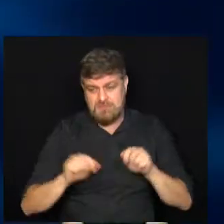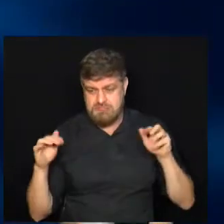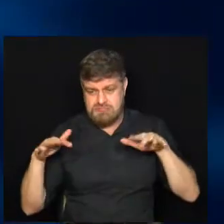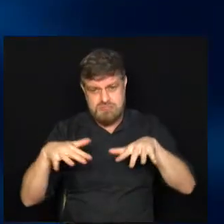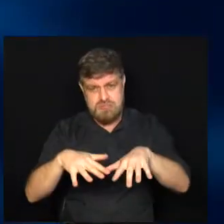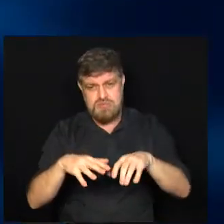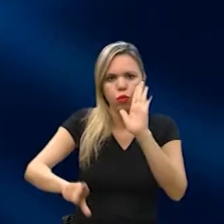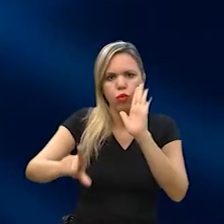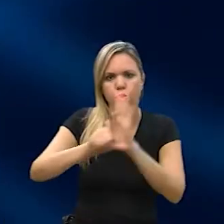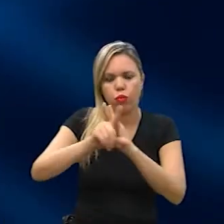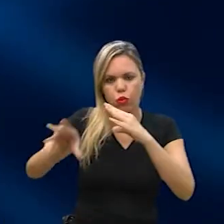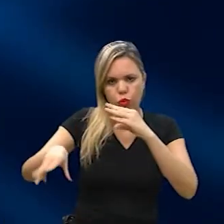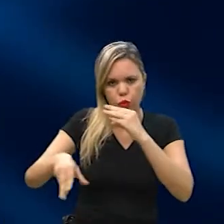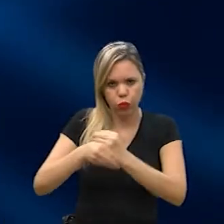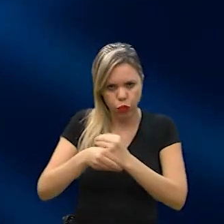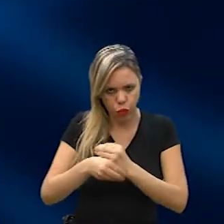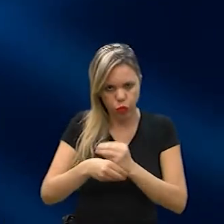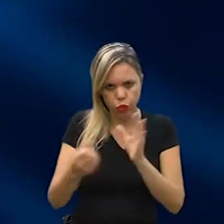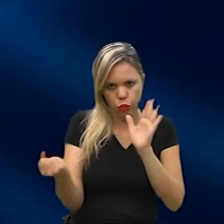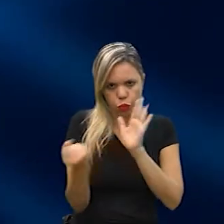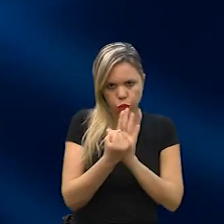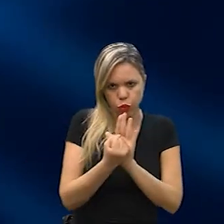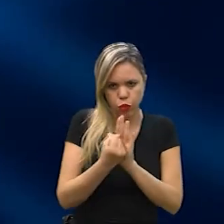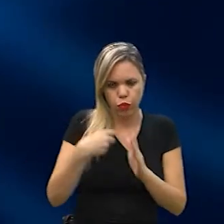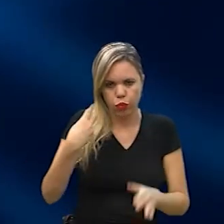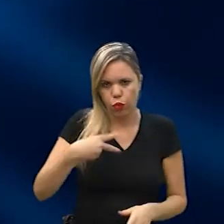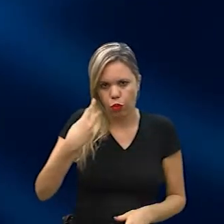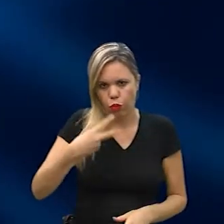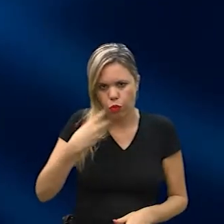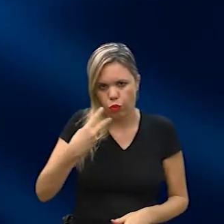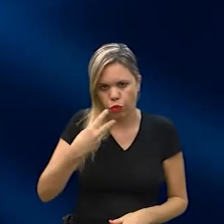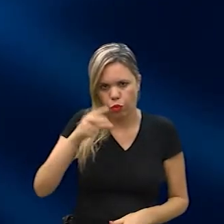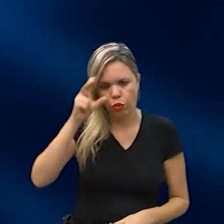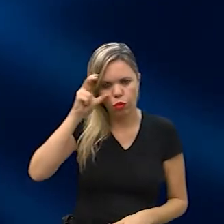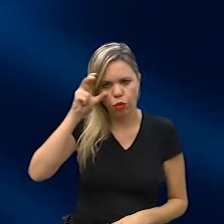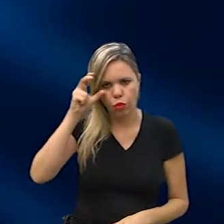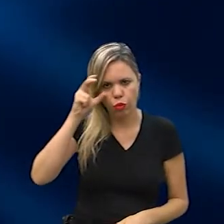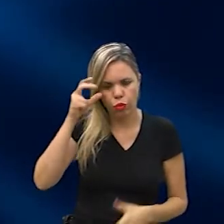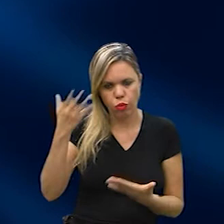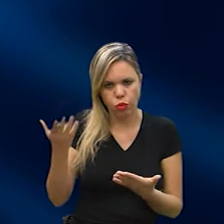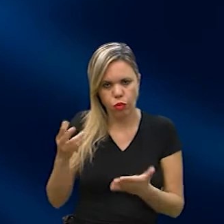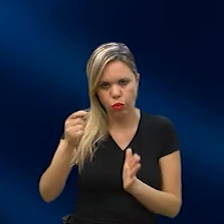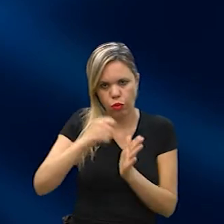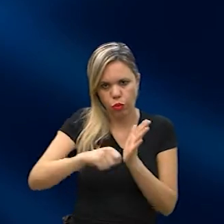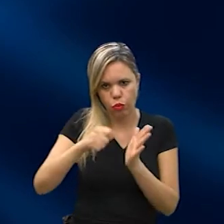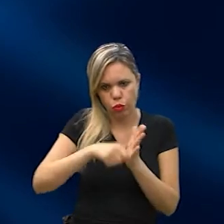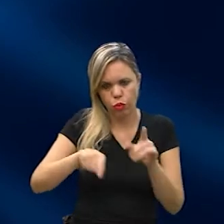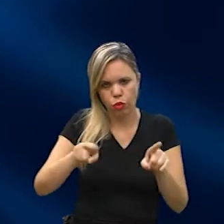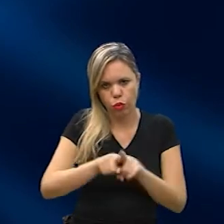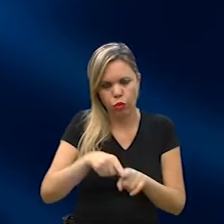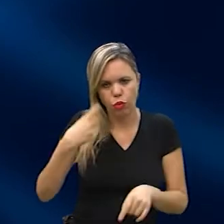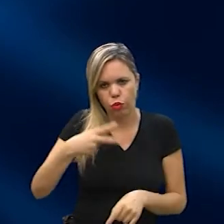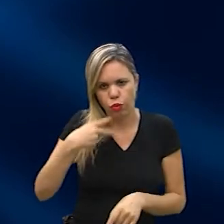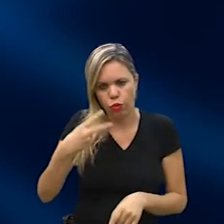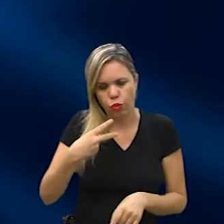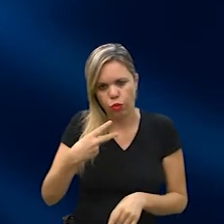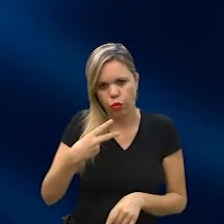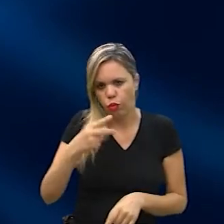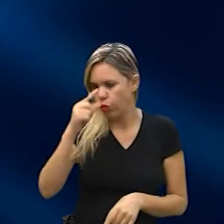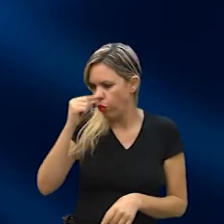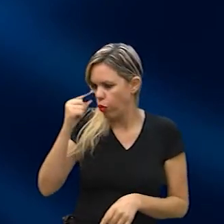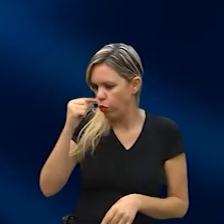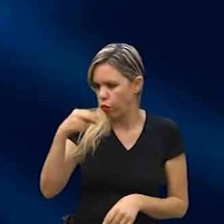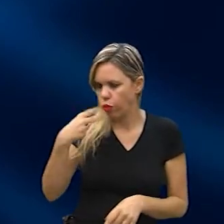Campinas. O projeto de lei complementar, protocolado pelo vereador Carlinhos Camelot e subscrito também pelo